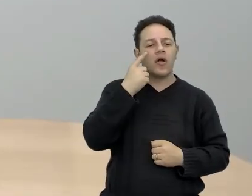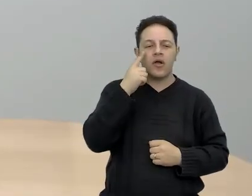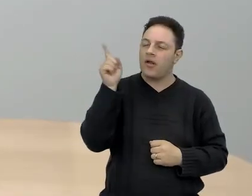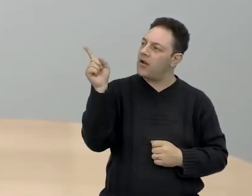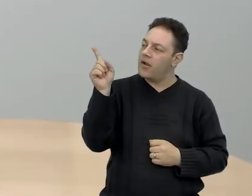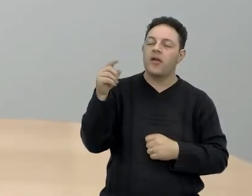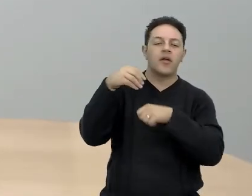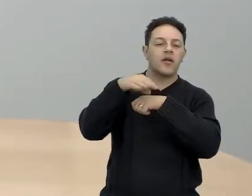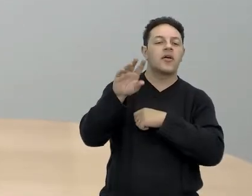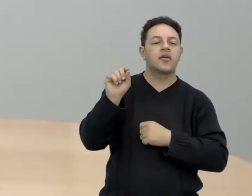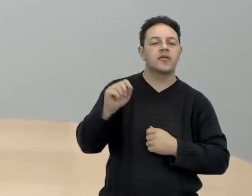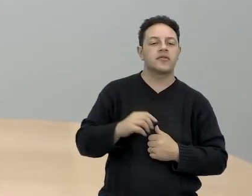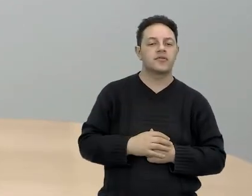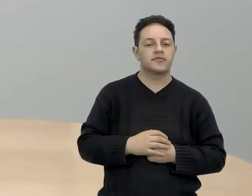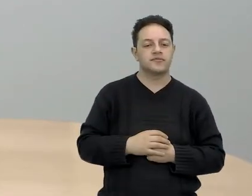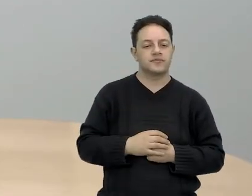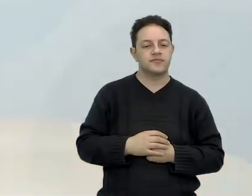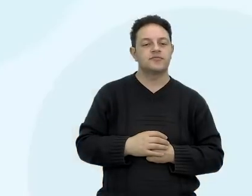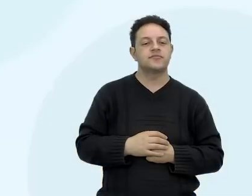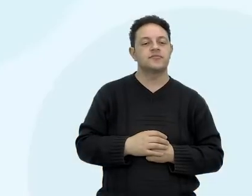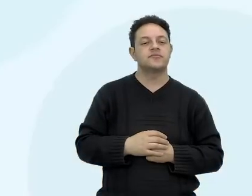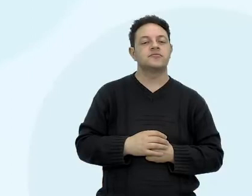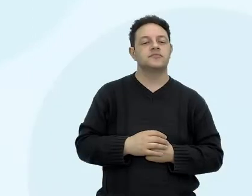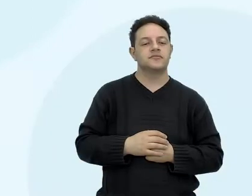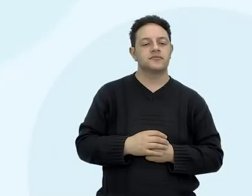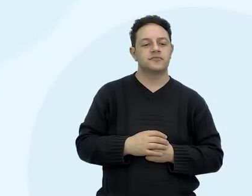gente tem aí, ó, as informações